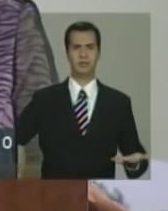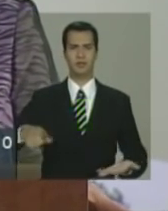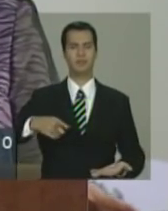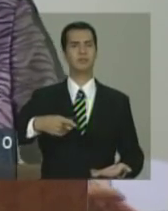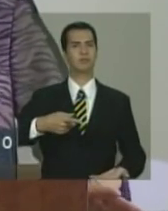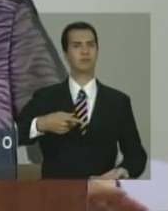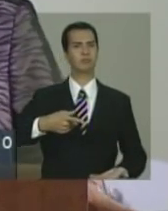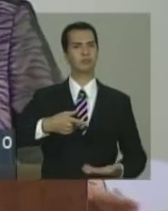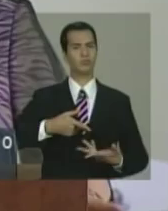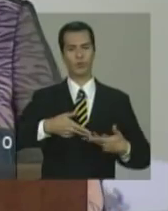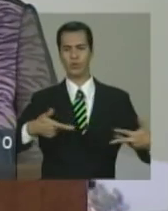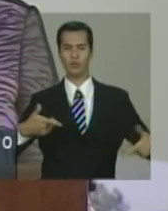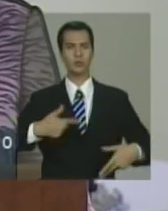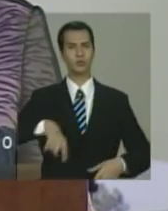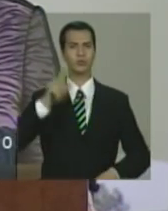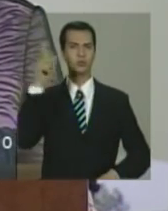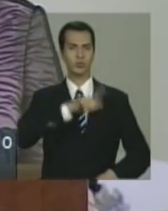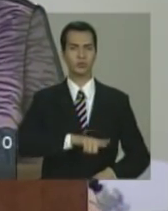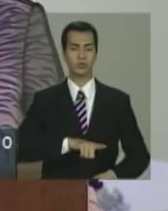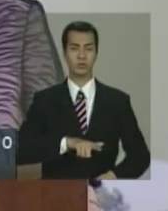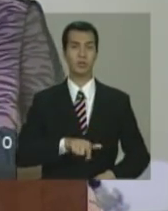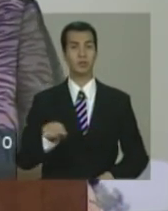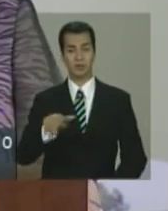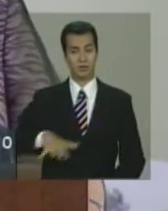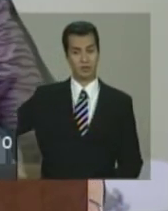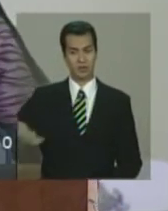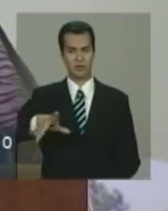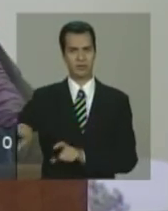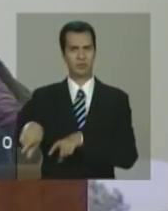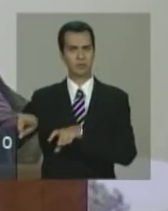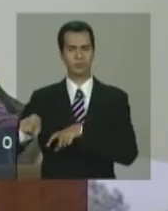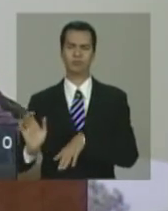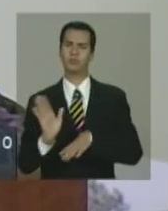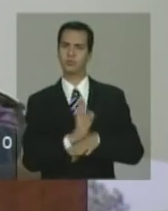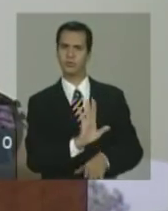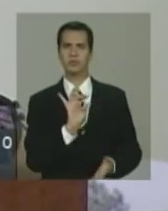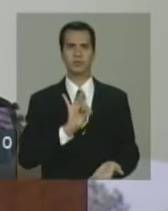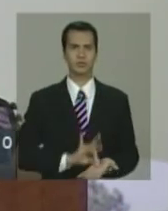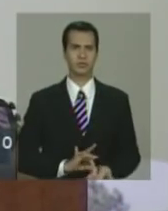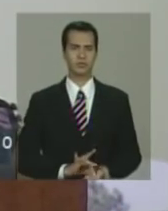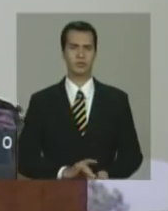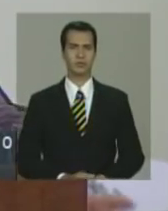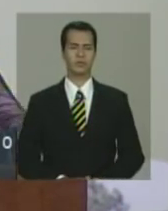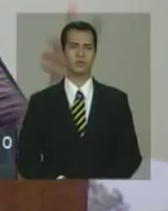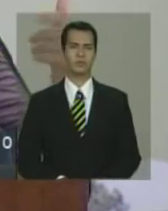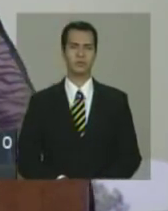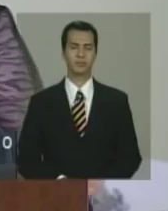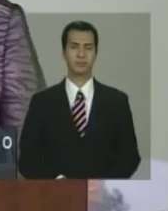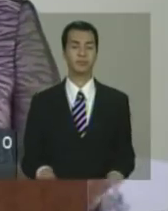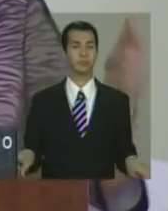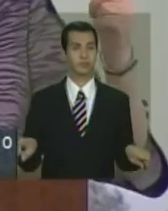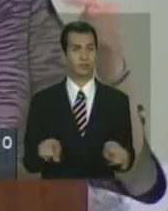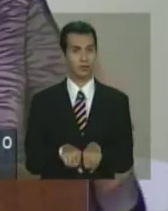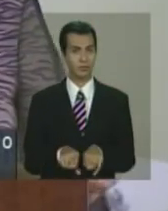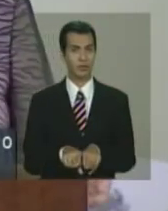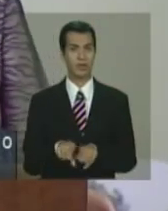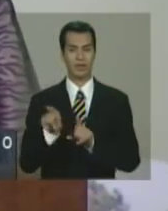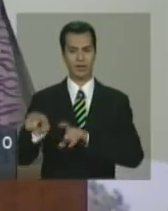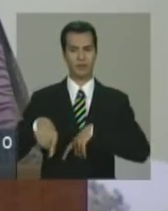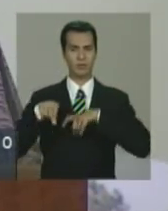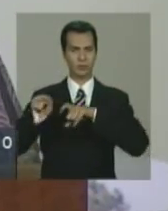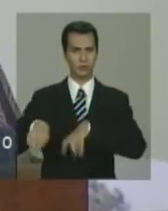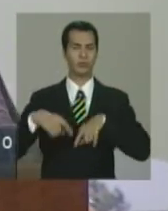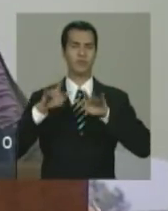tivemos, é sem dúvida uma área responsável por isso, com grande competitividade. E também essa